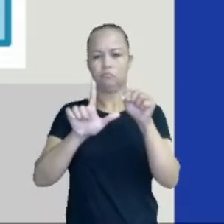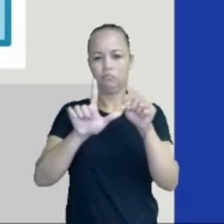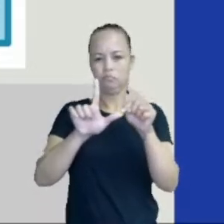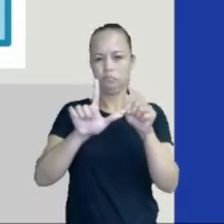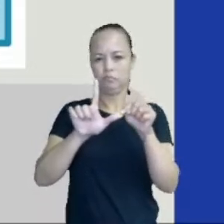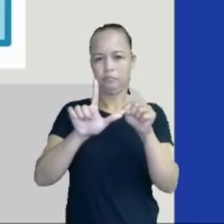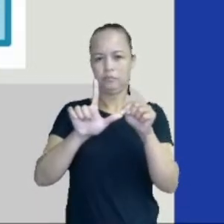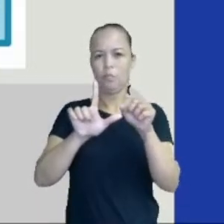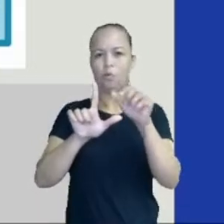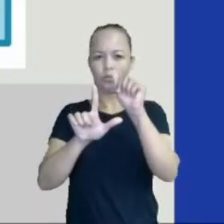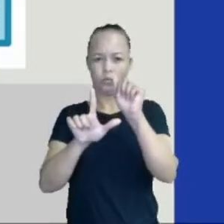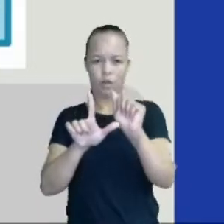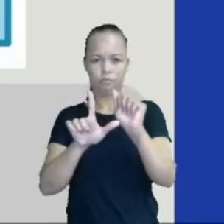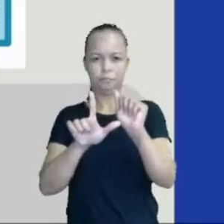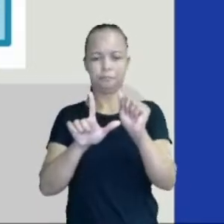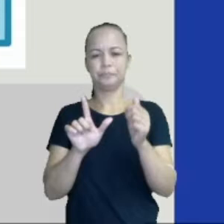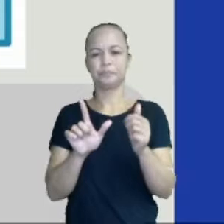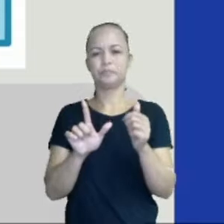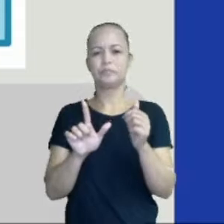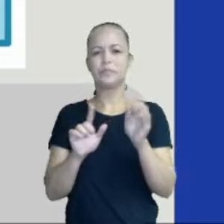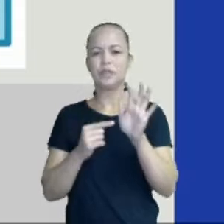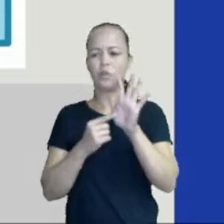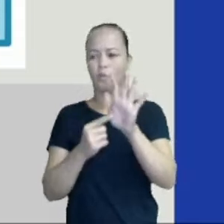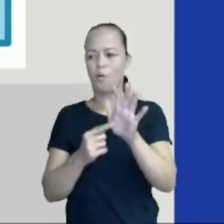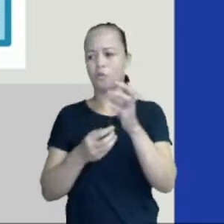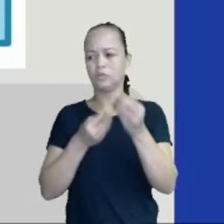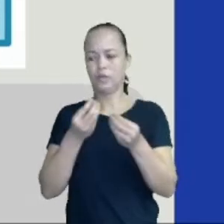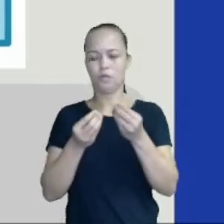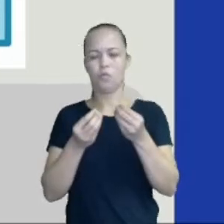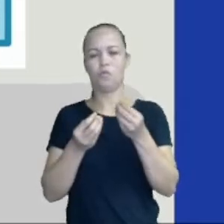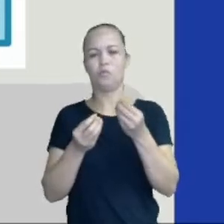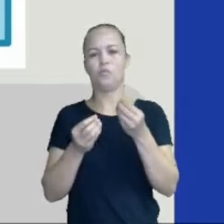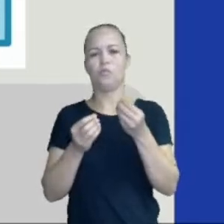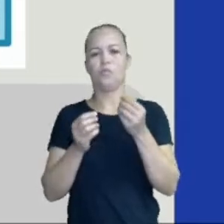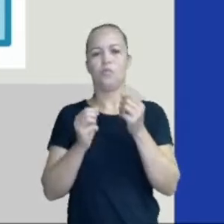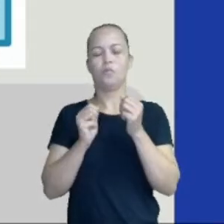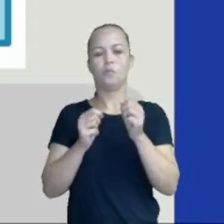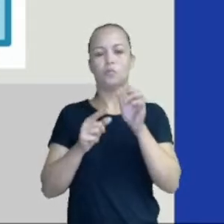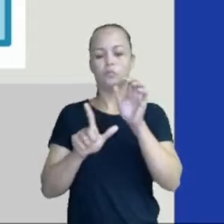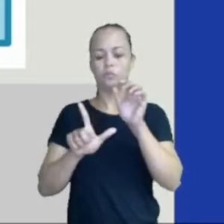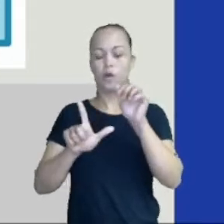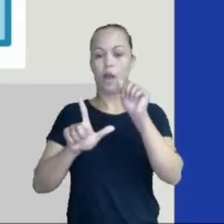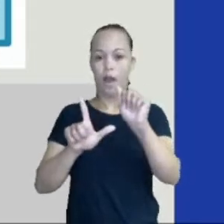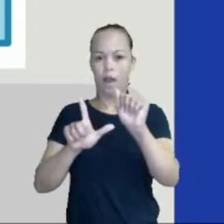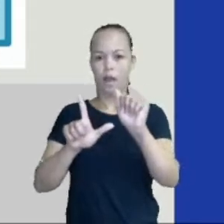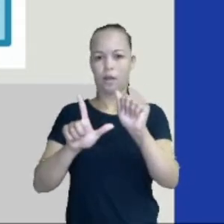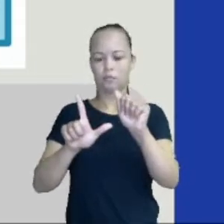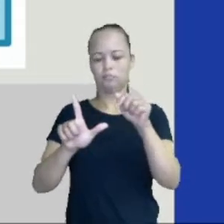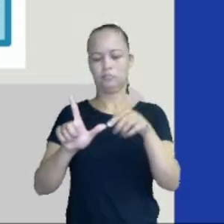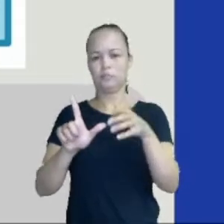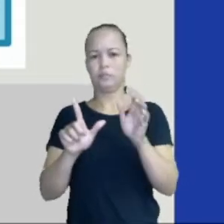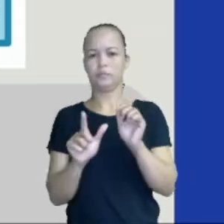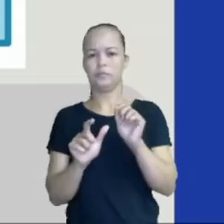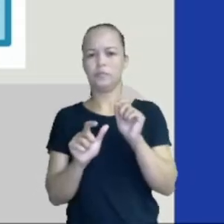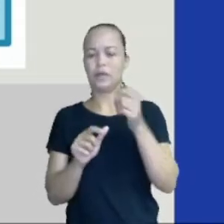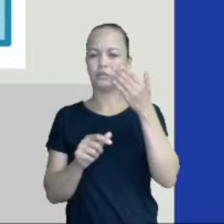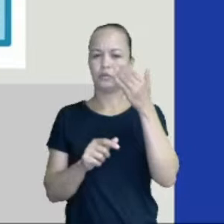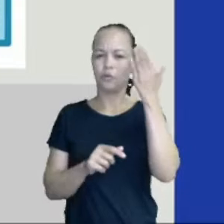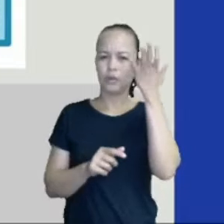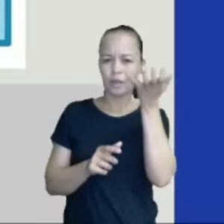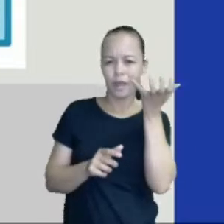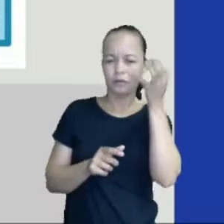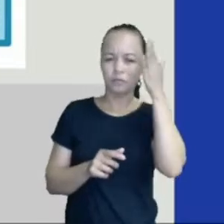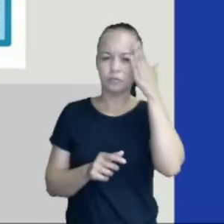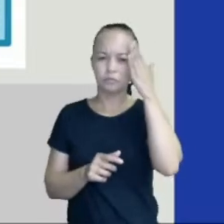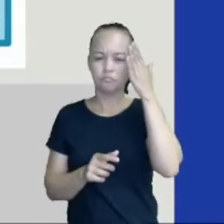o ponto A, tá? Não está aparecendo aqui como ponto A, porque eu não coloquei a letrinha, mas eu quero que vocês entendam que